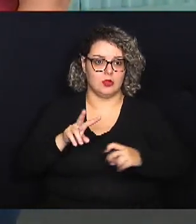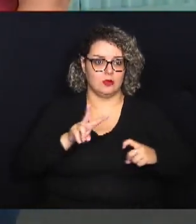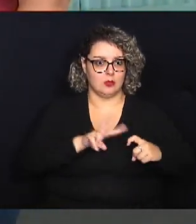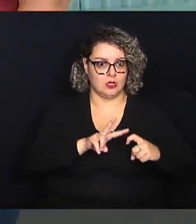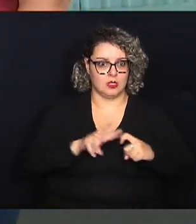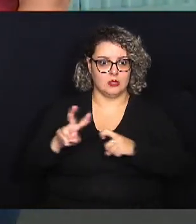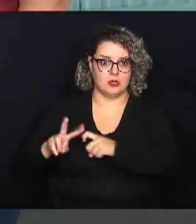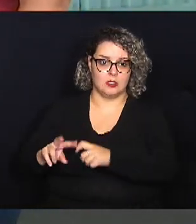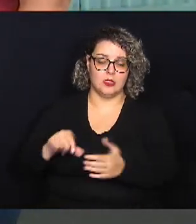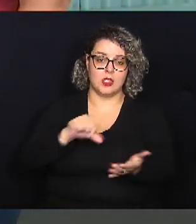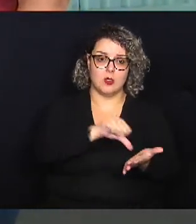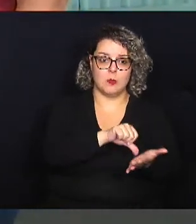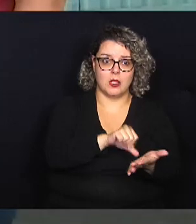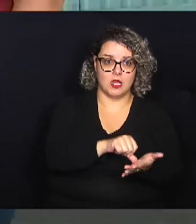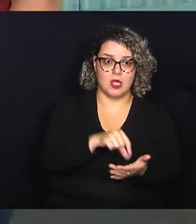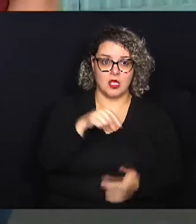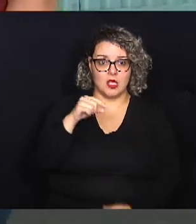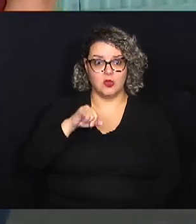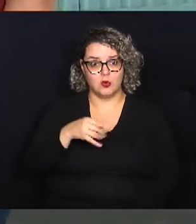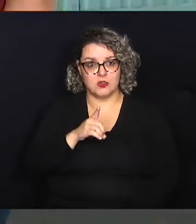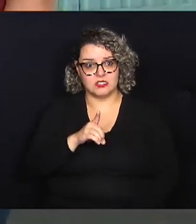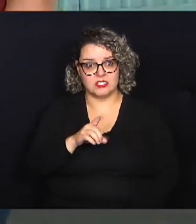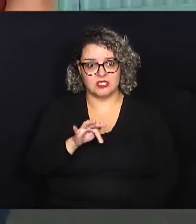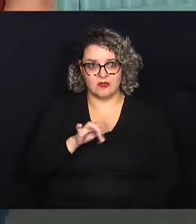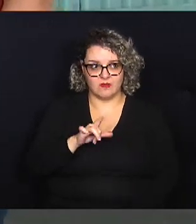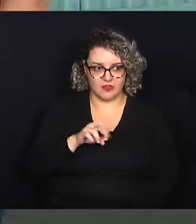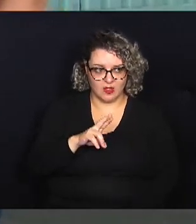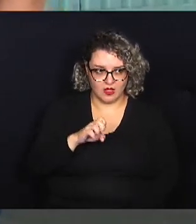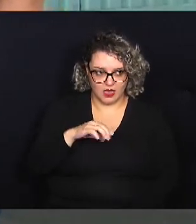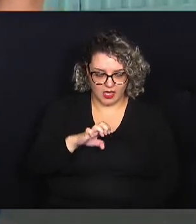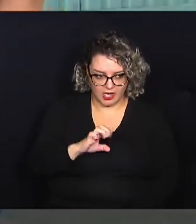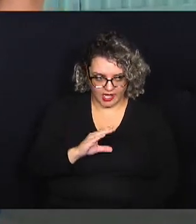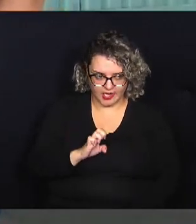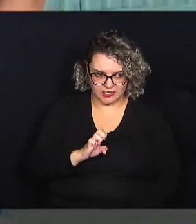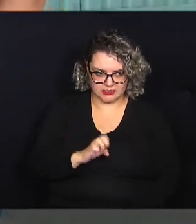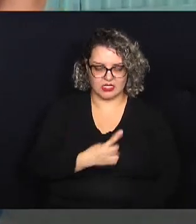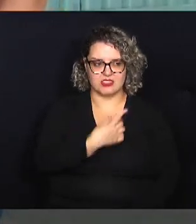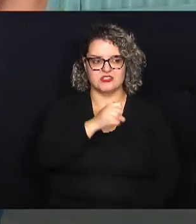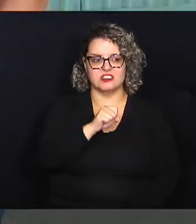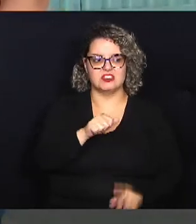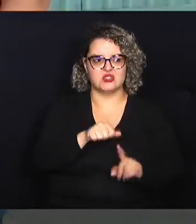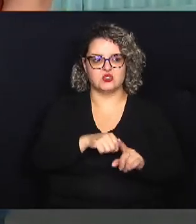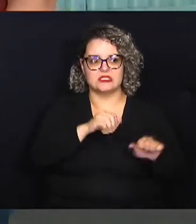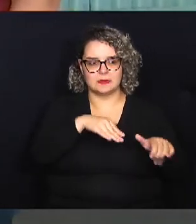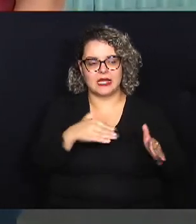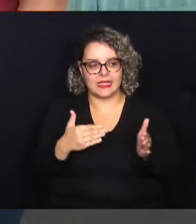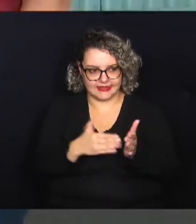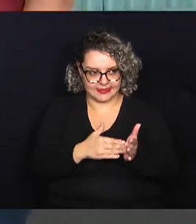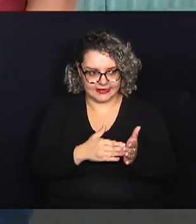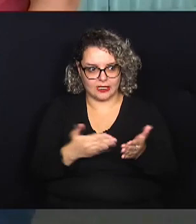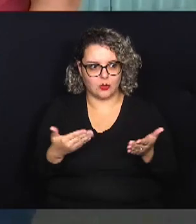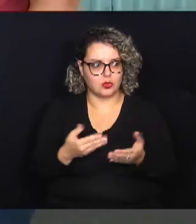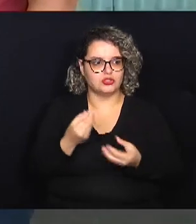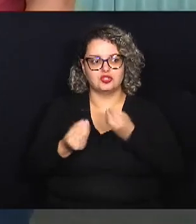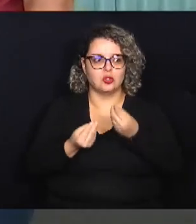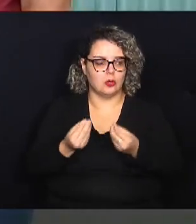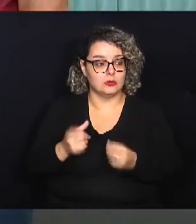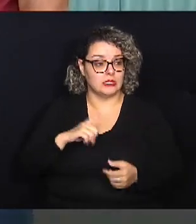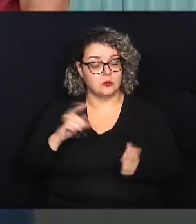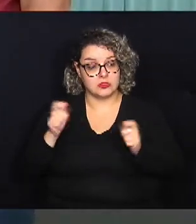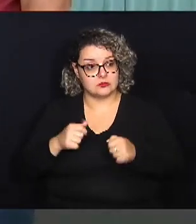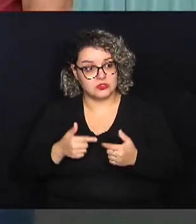unidade do consultório está instalada no Jardim Florence desde o dia 18 de setembro. E a previsão é que ele fique instalado até hoje, ou existe uma